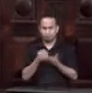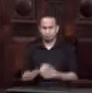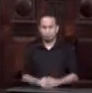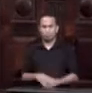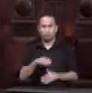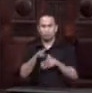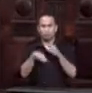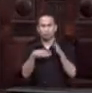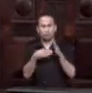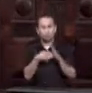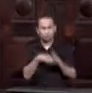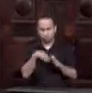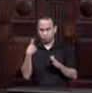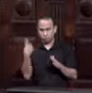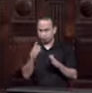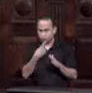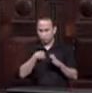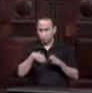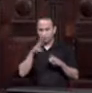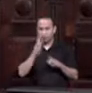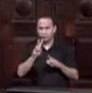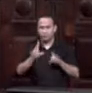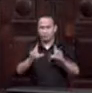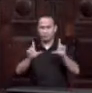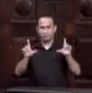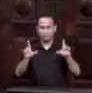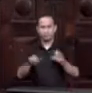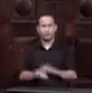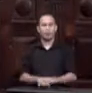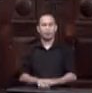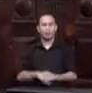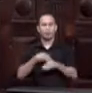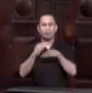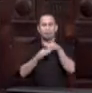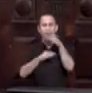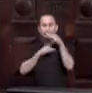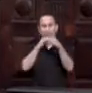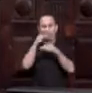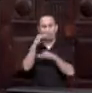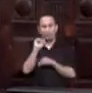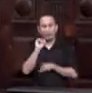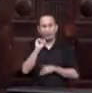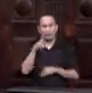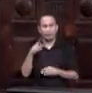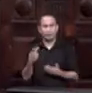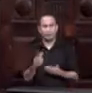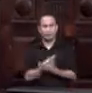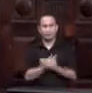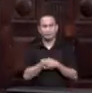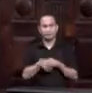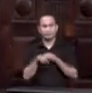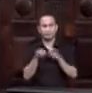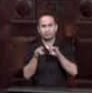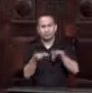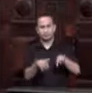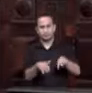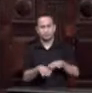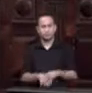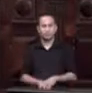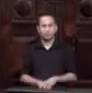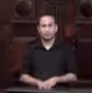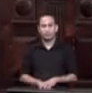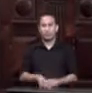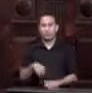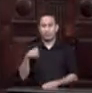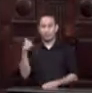Todos nós acompanhamos pela imprensa a evolução que se deu nessa negociação. E, em um